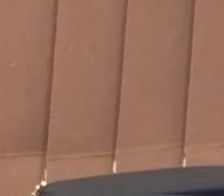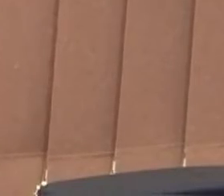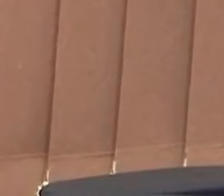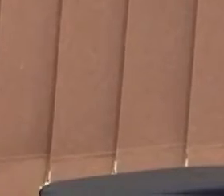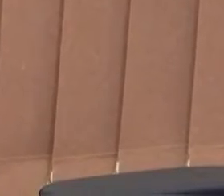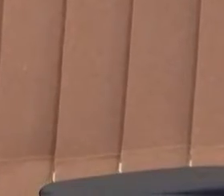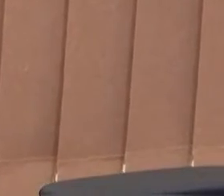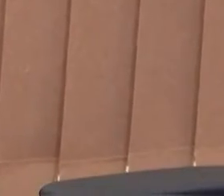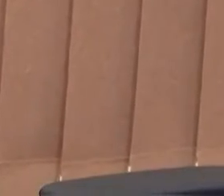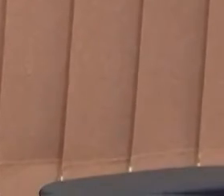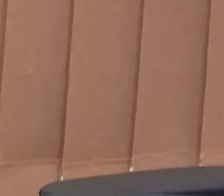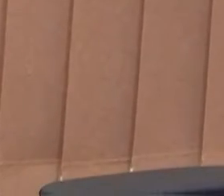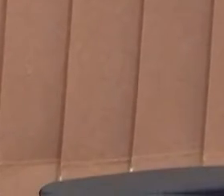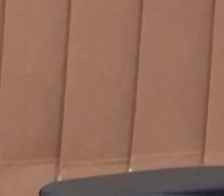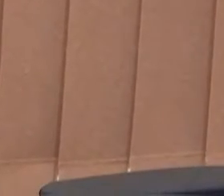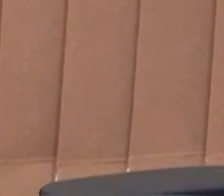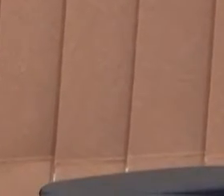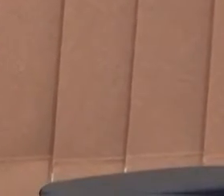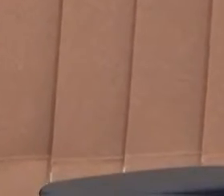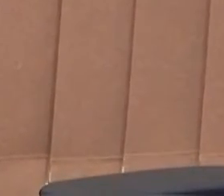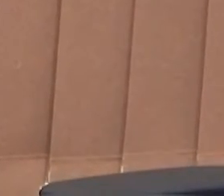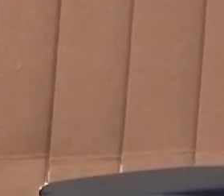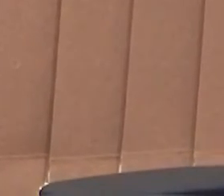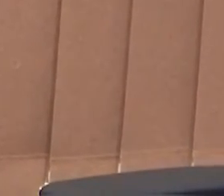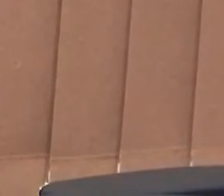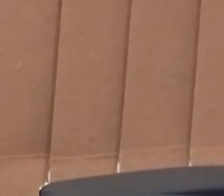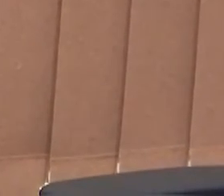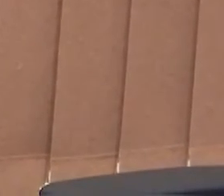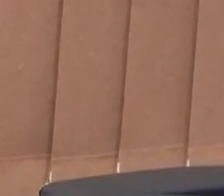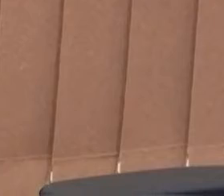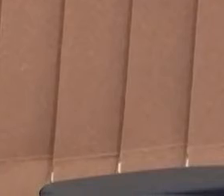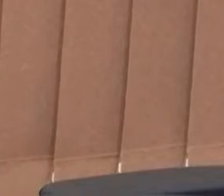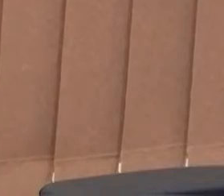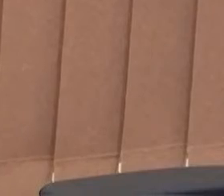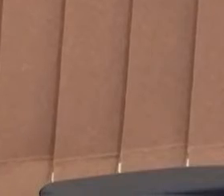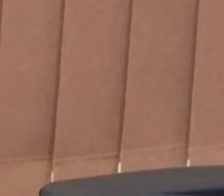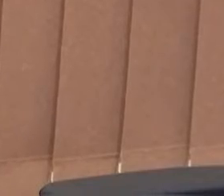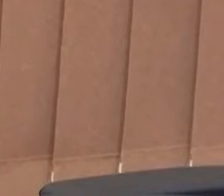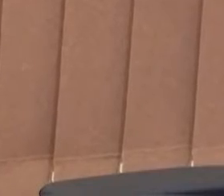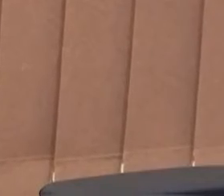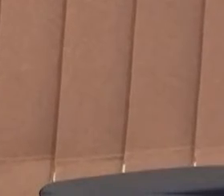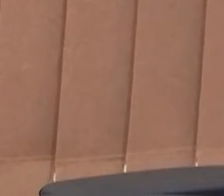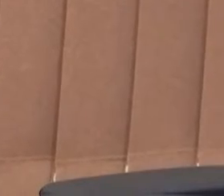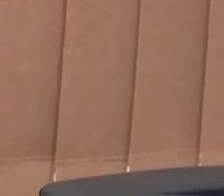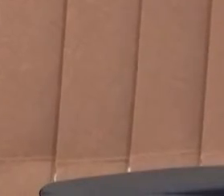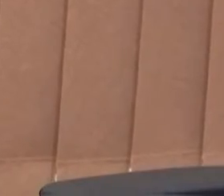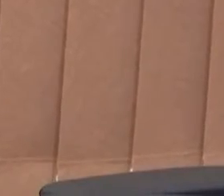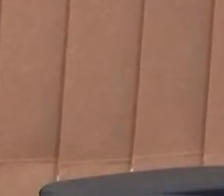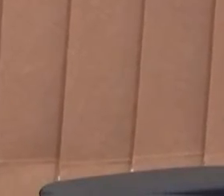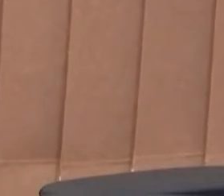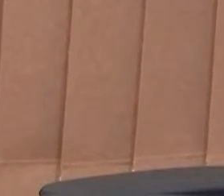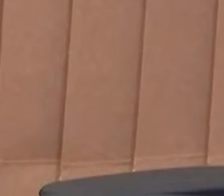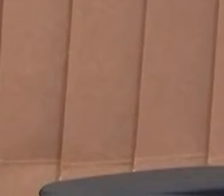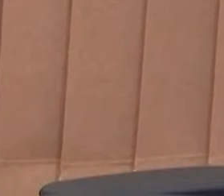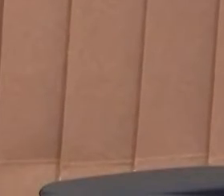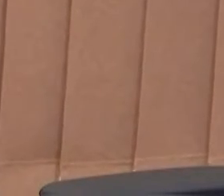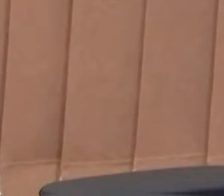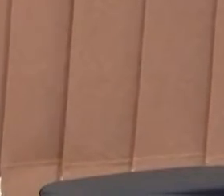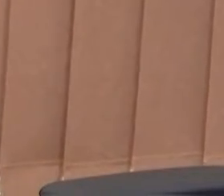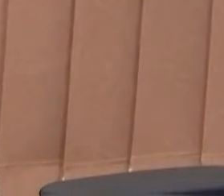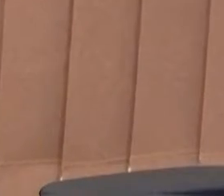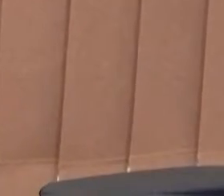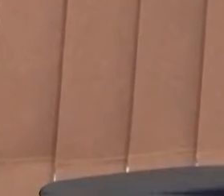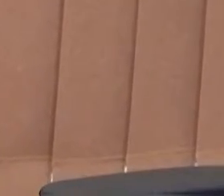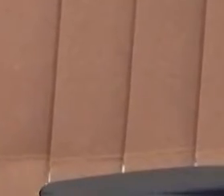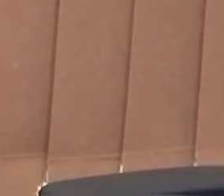Tal. Nós vamos trabalhar isso internamente de qualquer forma. E por que, Marighetti? Mesmo ele já tramitando, ele pode